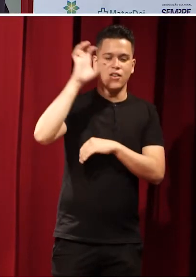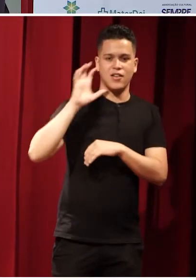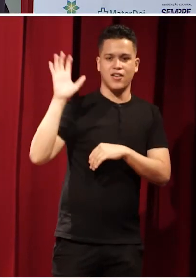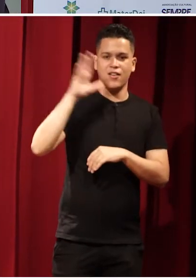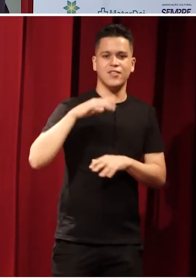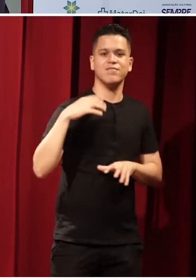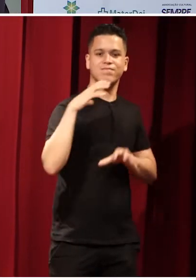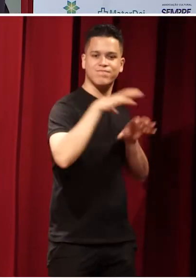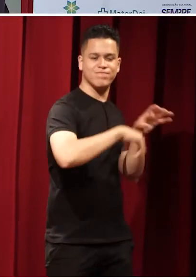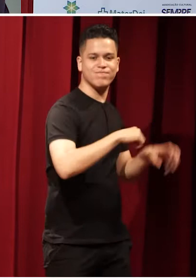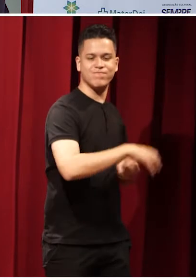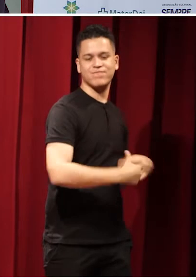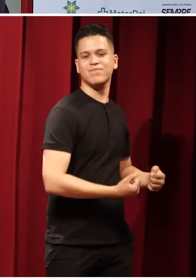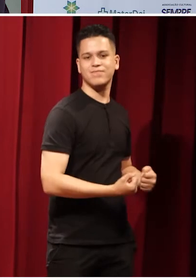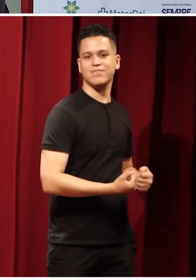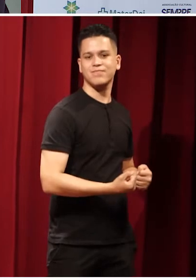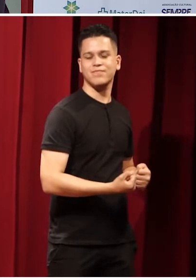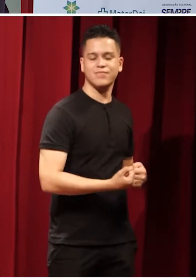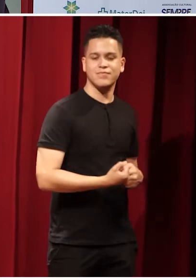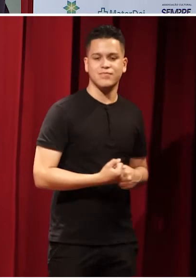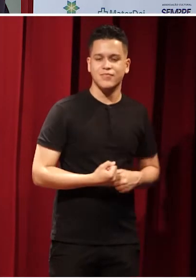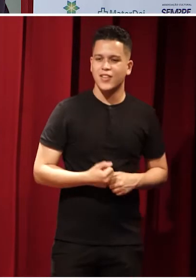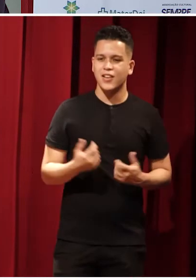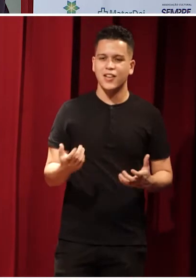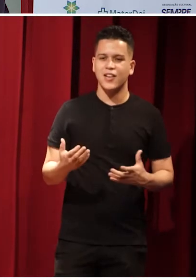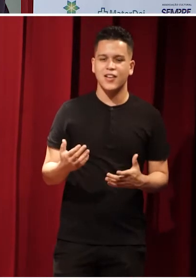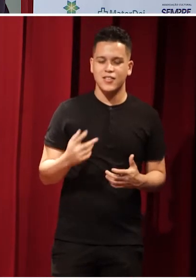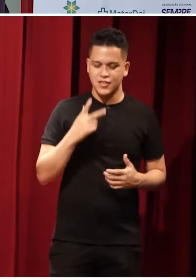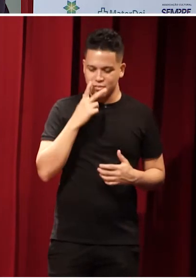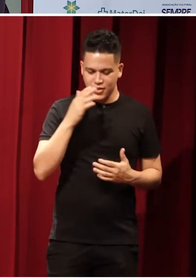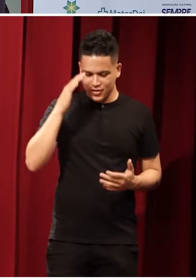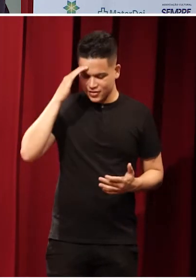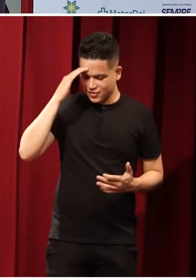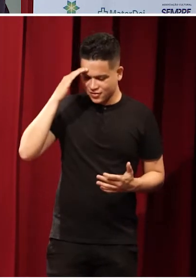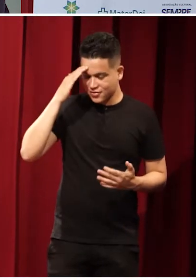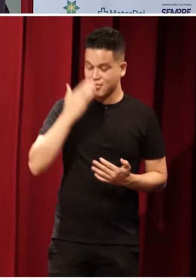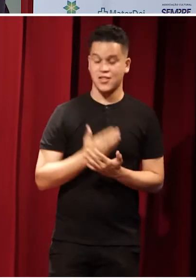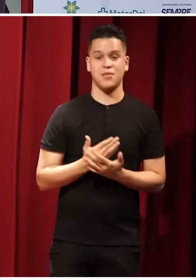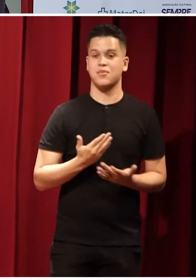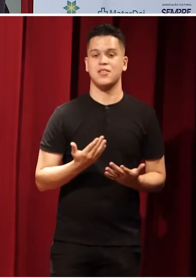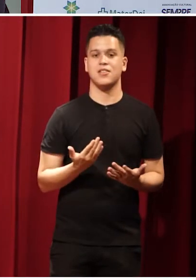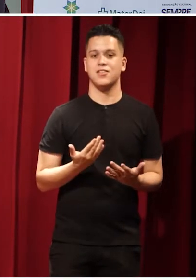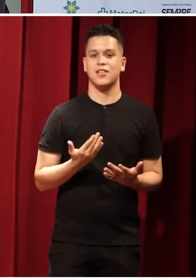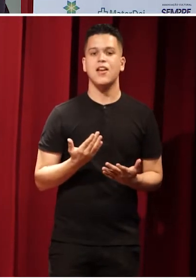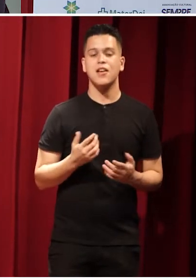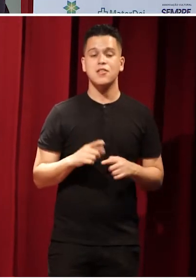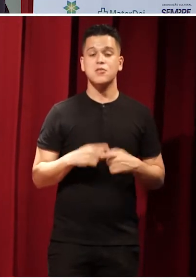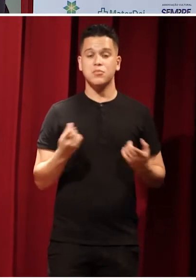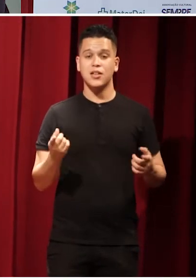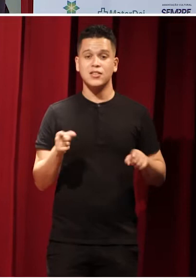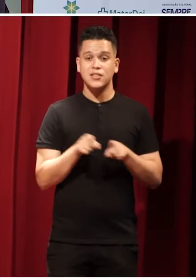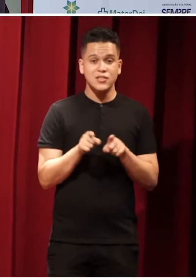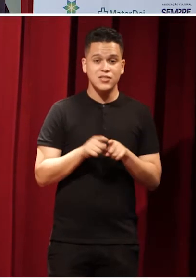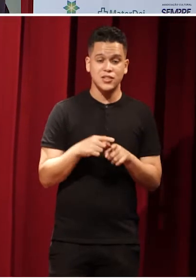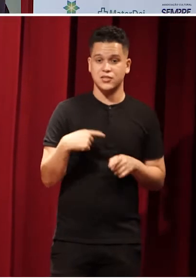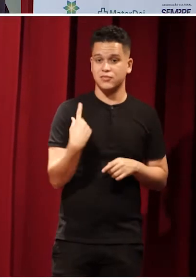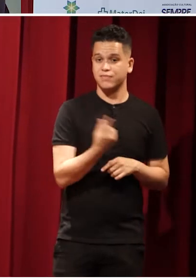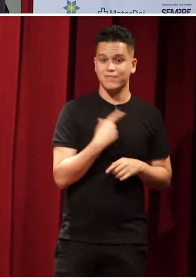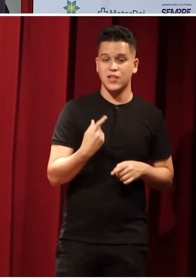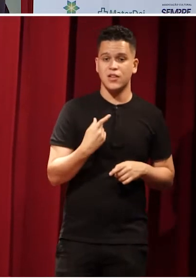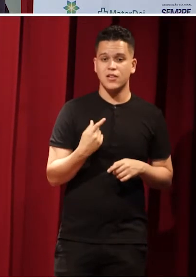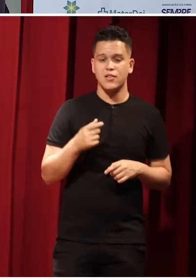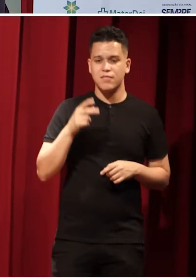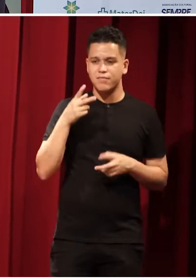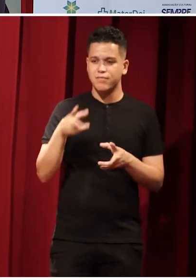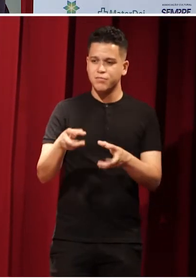explorá-las. É inacreditável, mas, ao mesmo tempo, é uma narrativa que tem